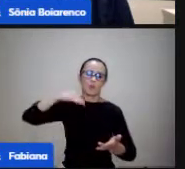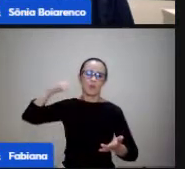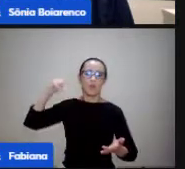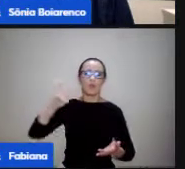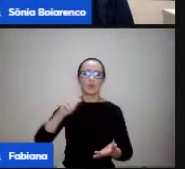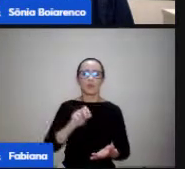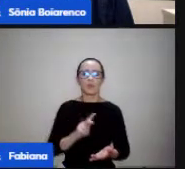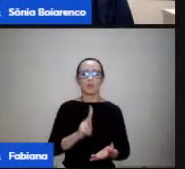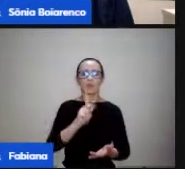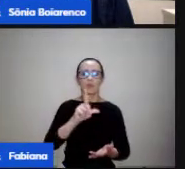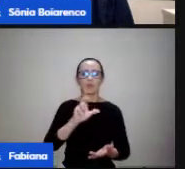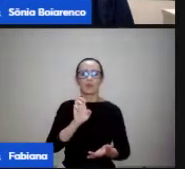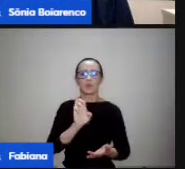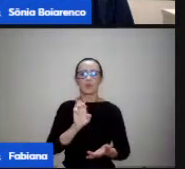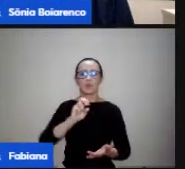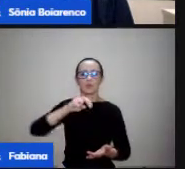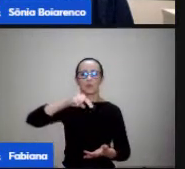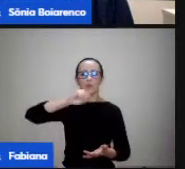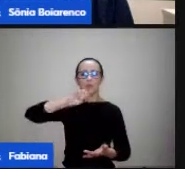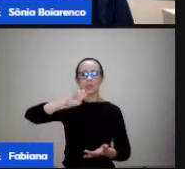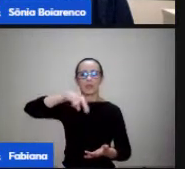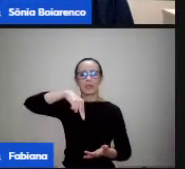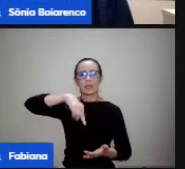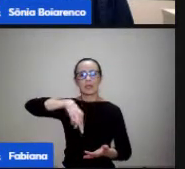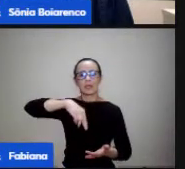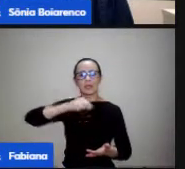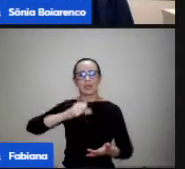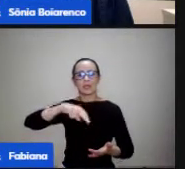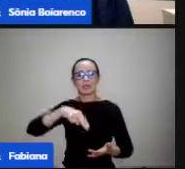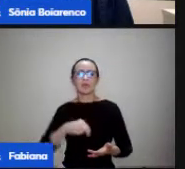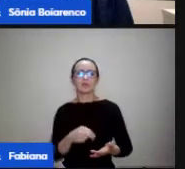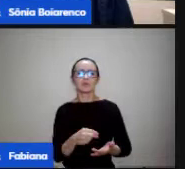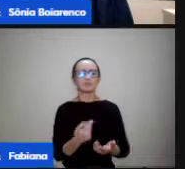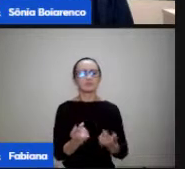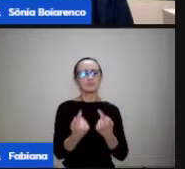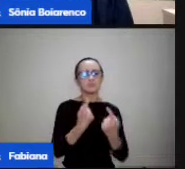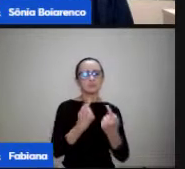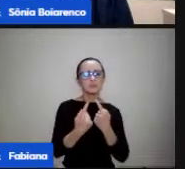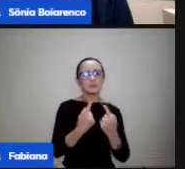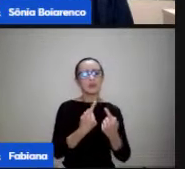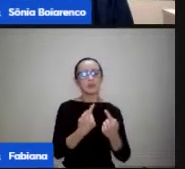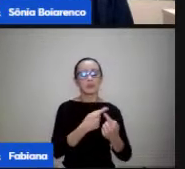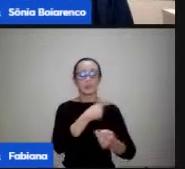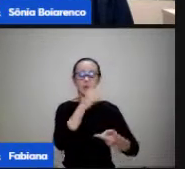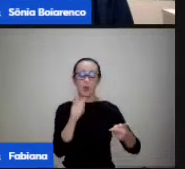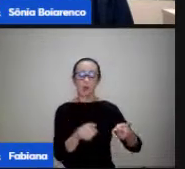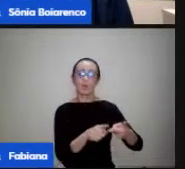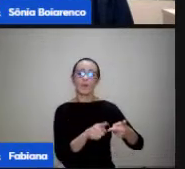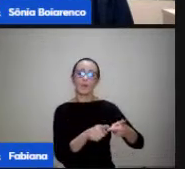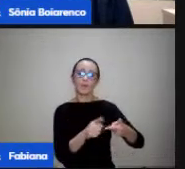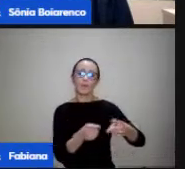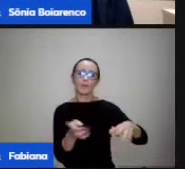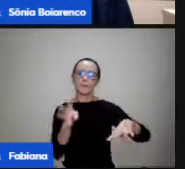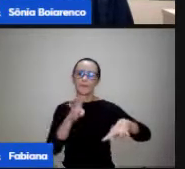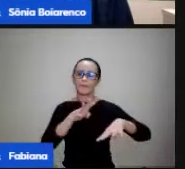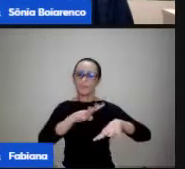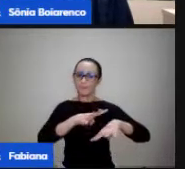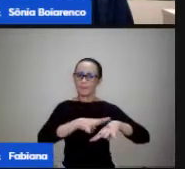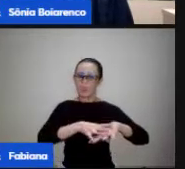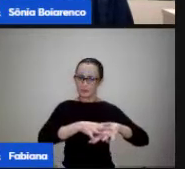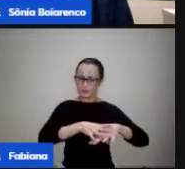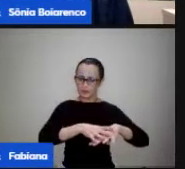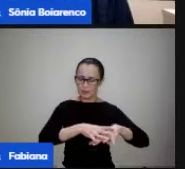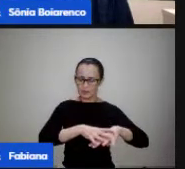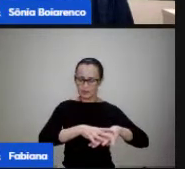um diálogo em relação ao componente de matemática. E aqui nós